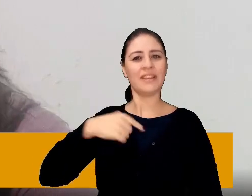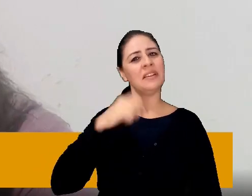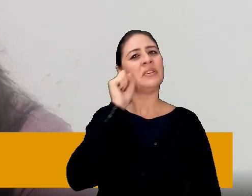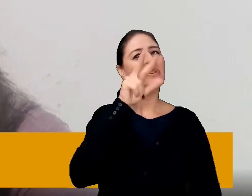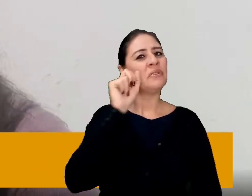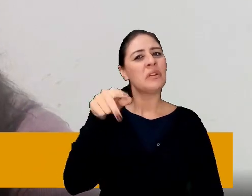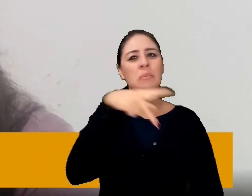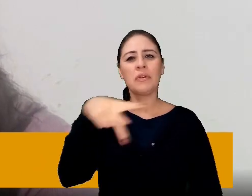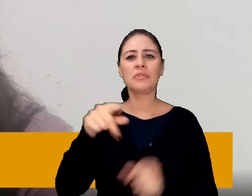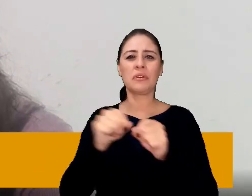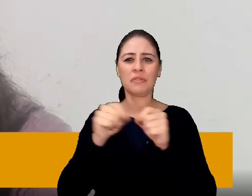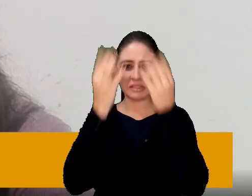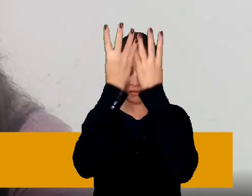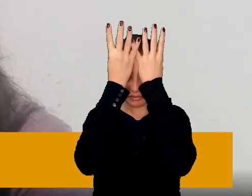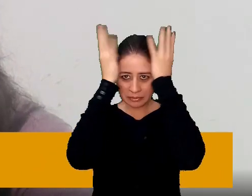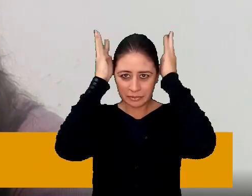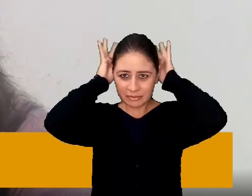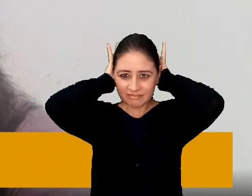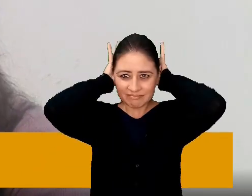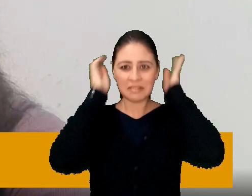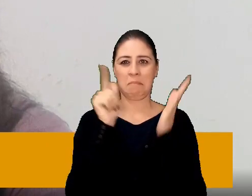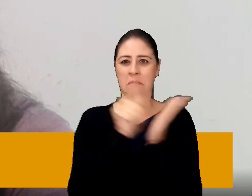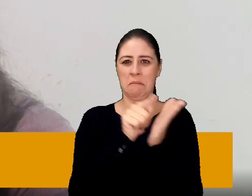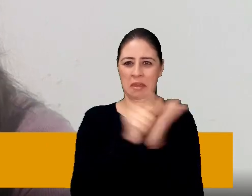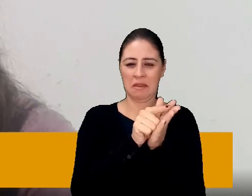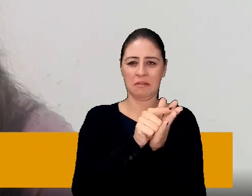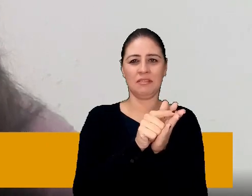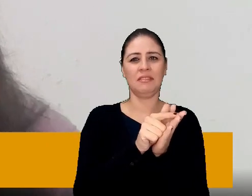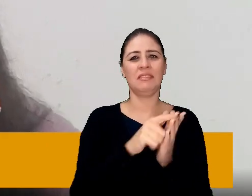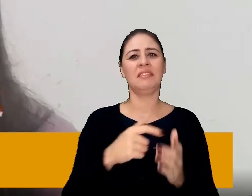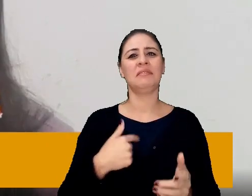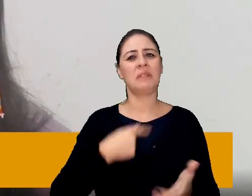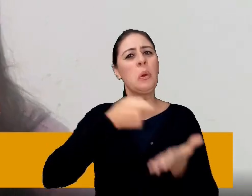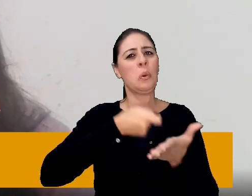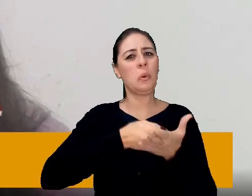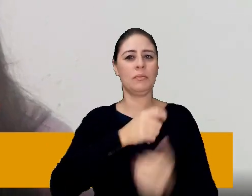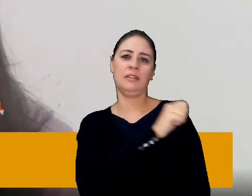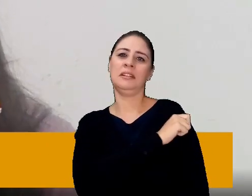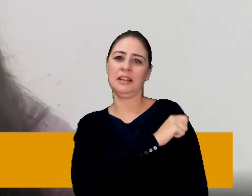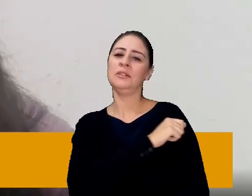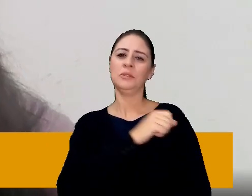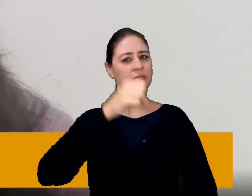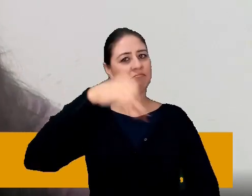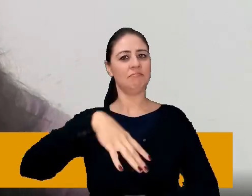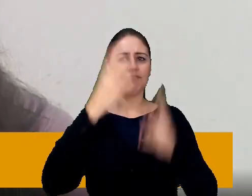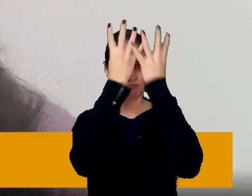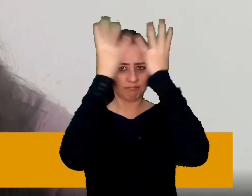os professores faziam aquele cocarzinho de papel, sabe? E obrigavam os alunos a usar, assim,